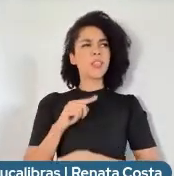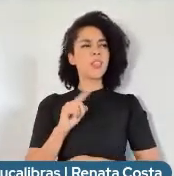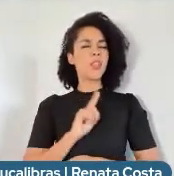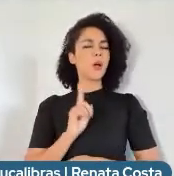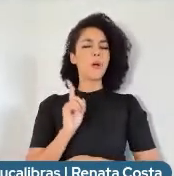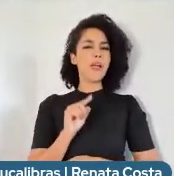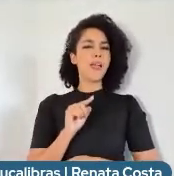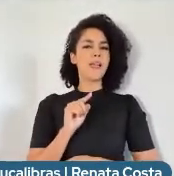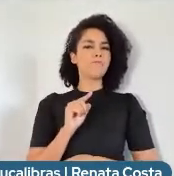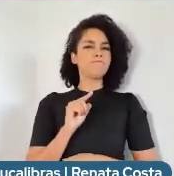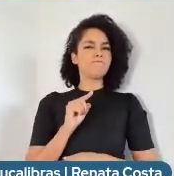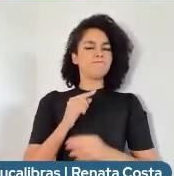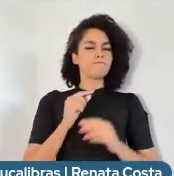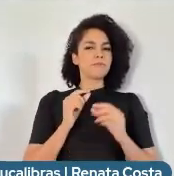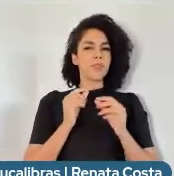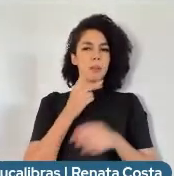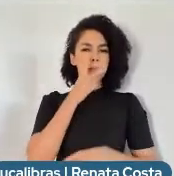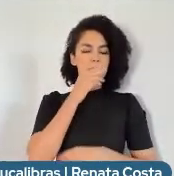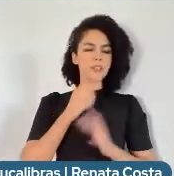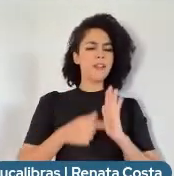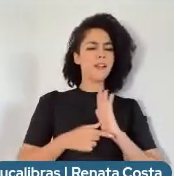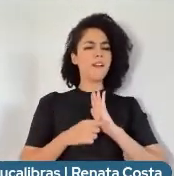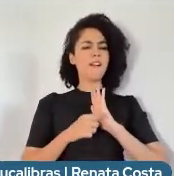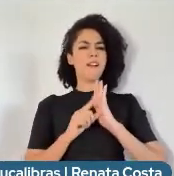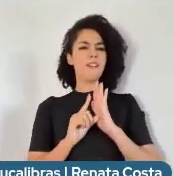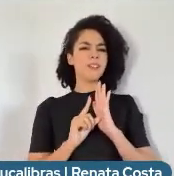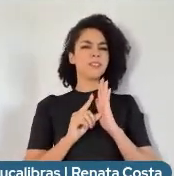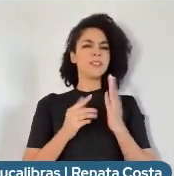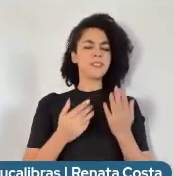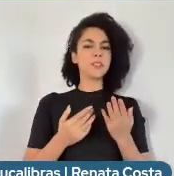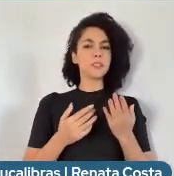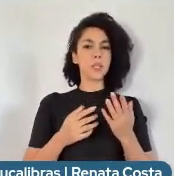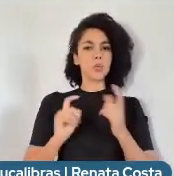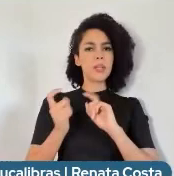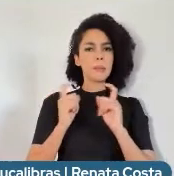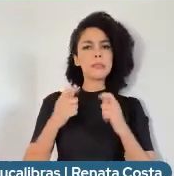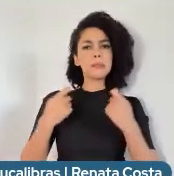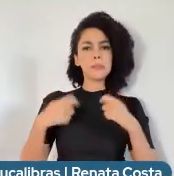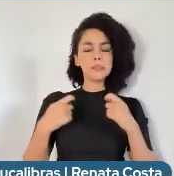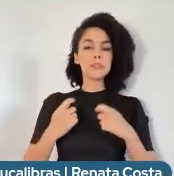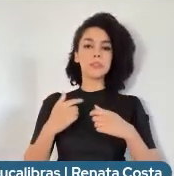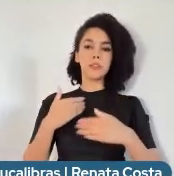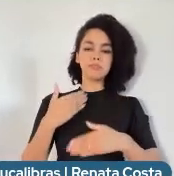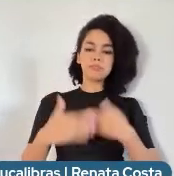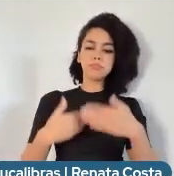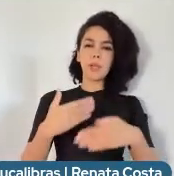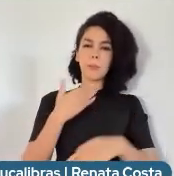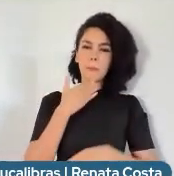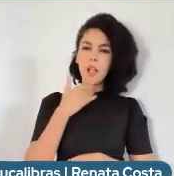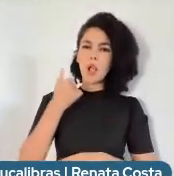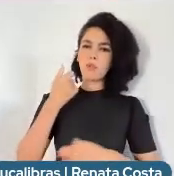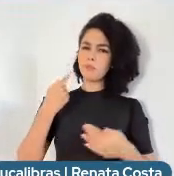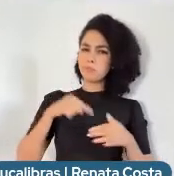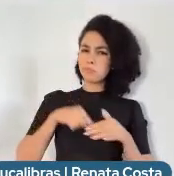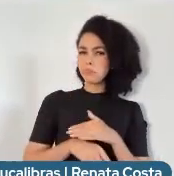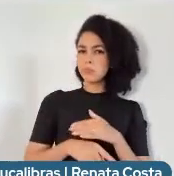questão prematura? Esse debate ainda não deveria ser melhor aprofundado?